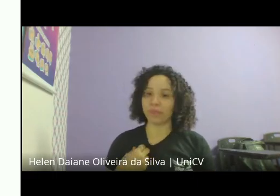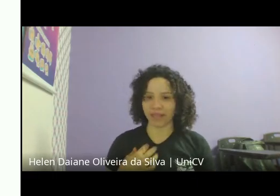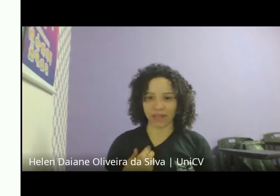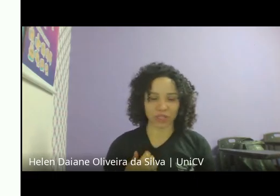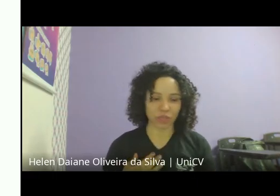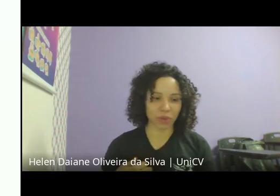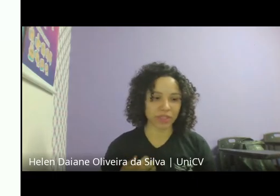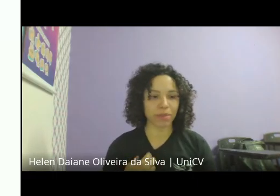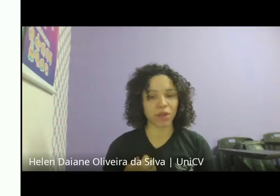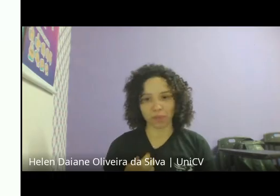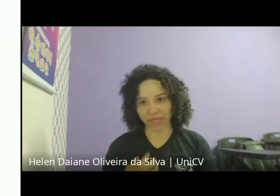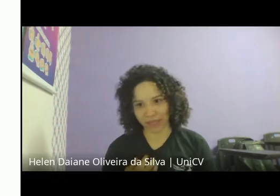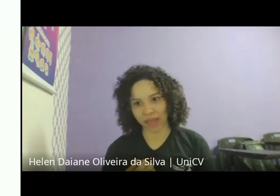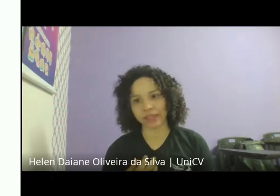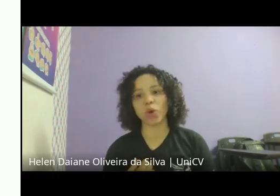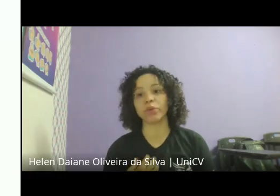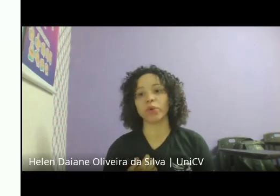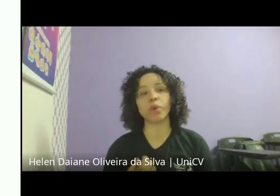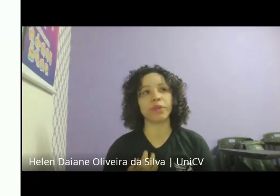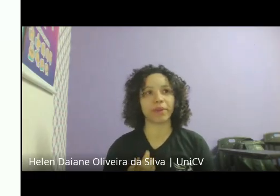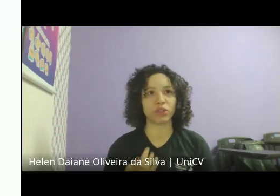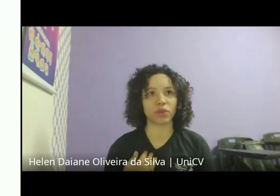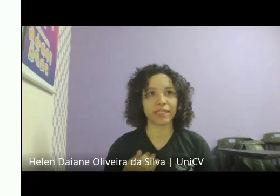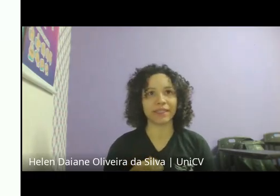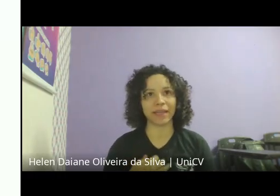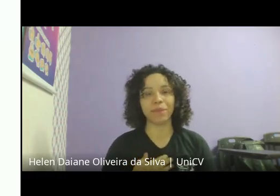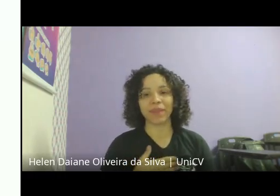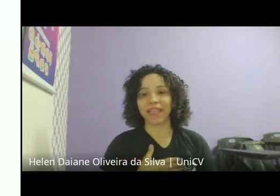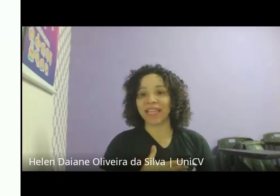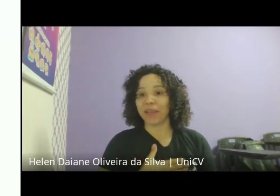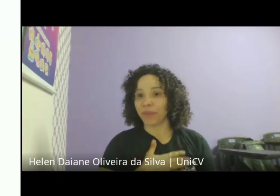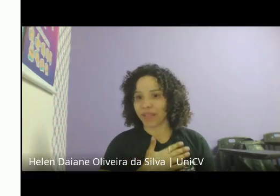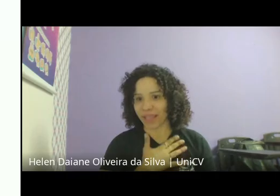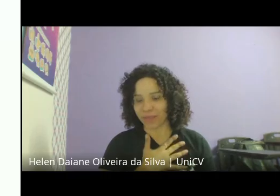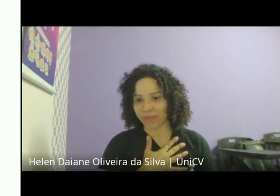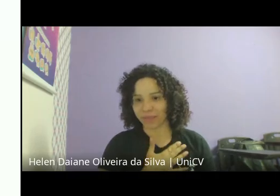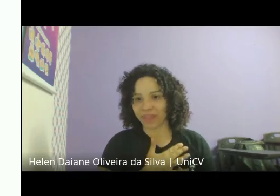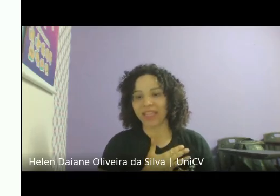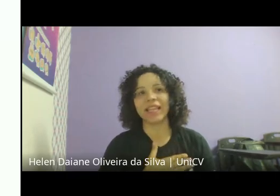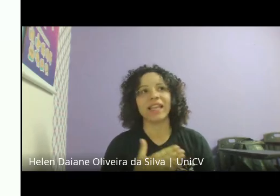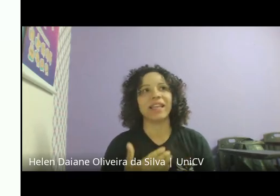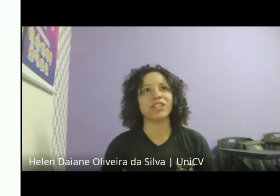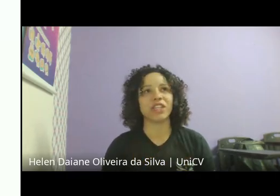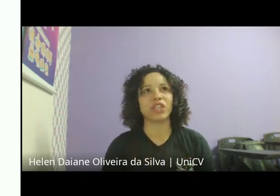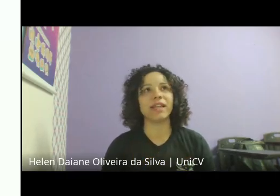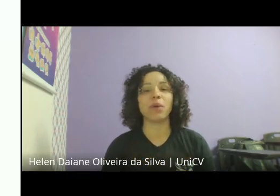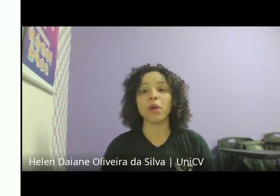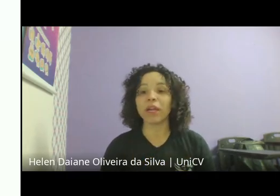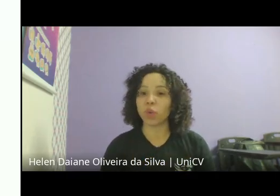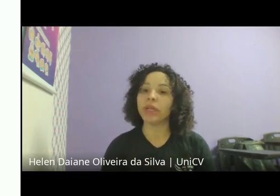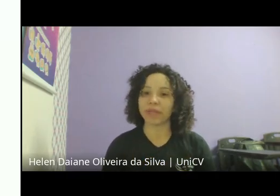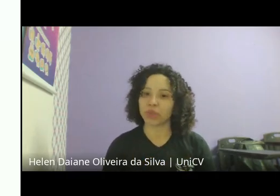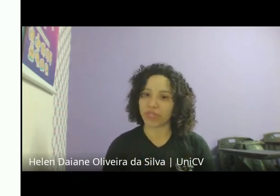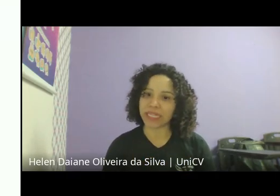O aparelho, gente, é uma coisa bem complicada, assim como o implante coclear, tá? Por quê? Gente, ele não é